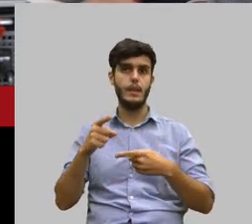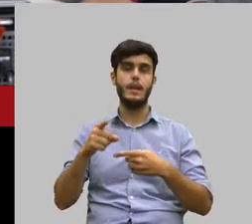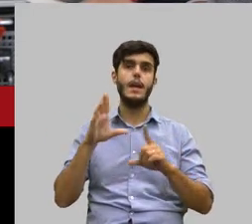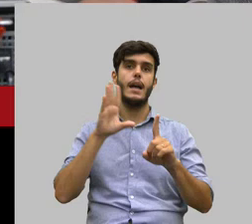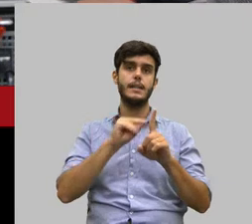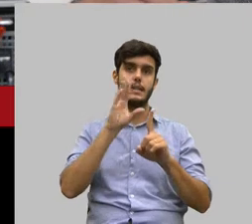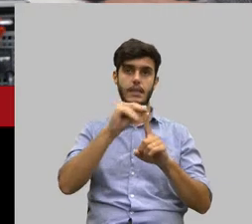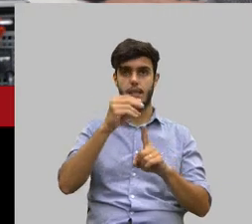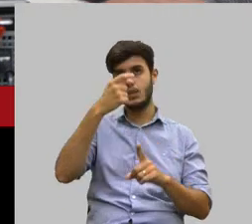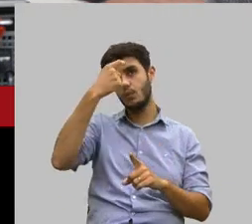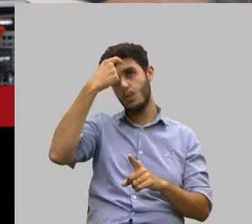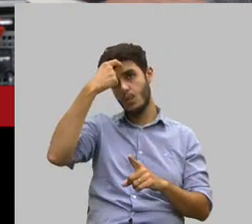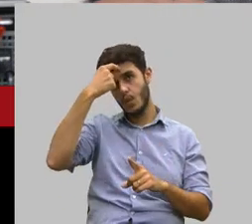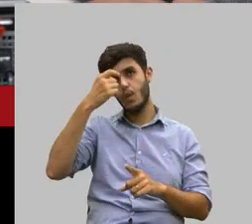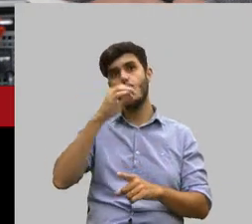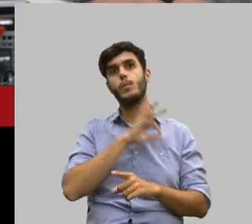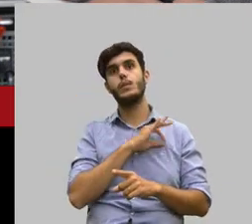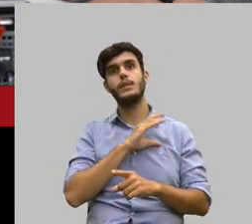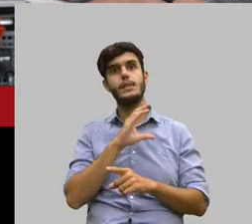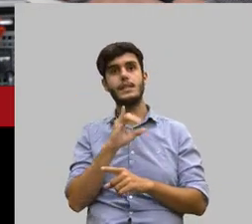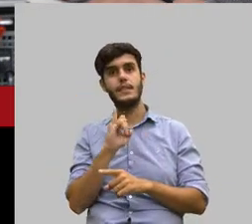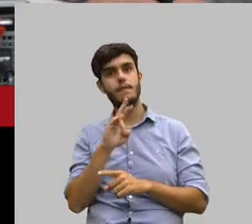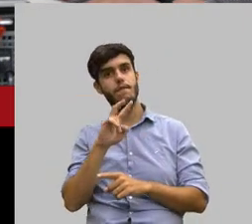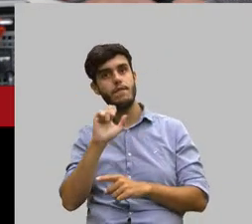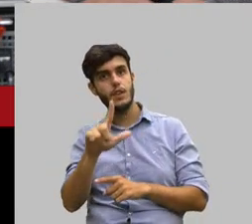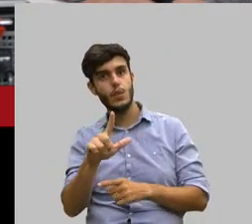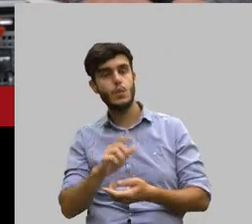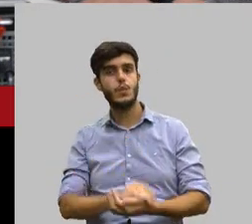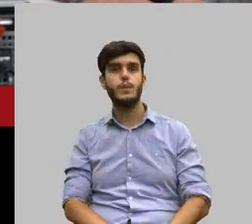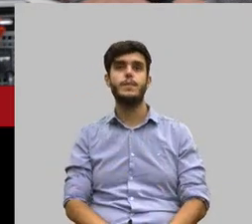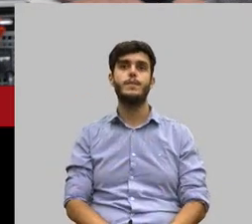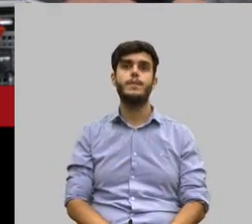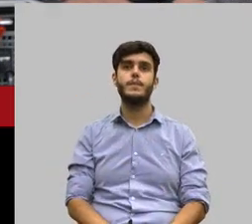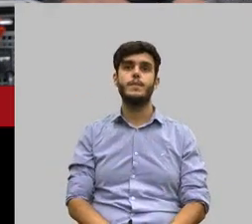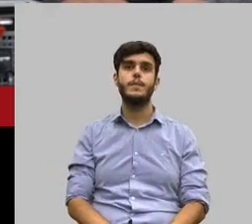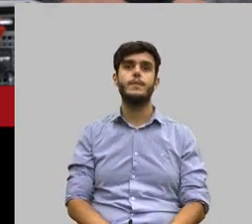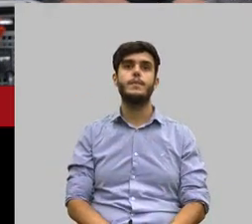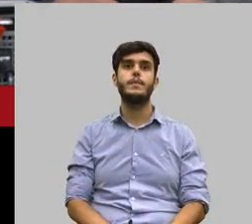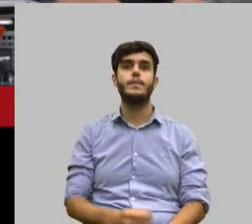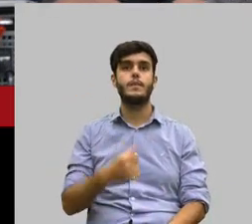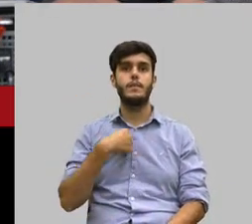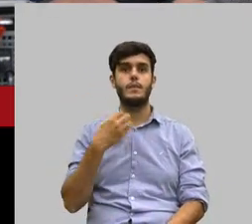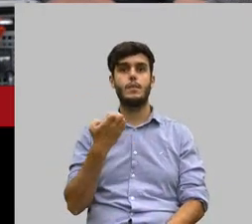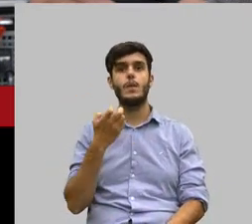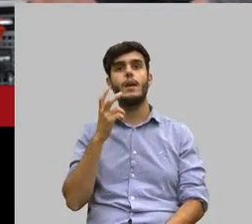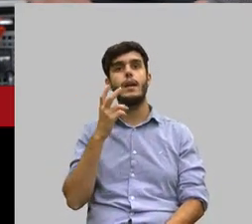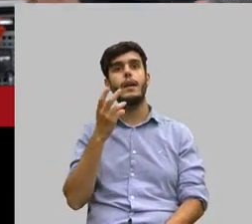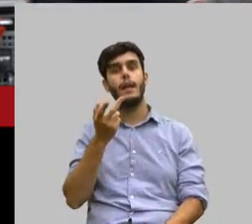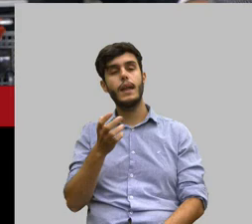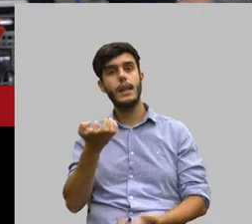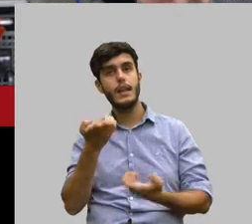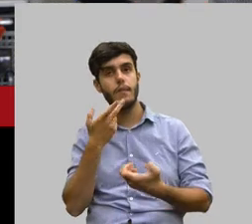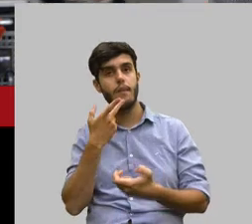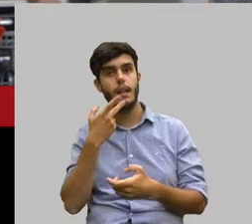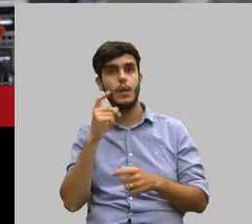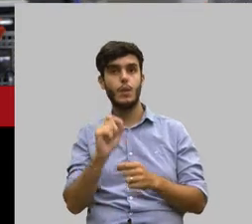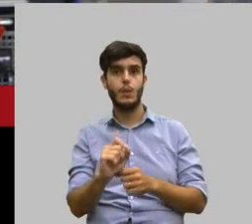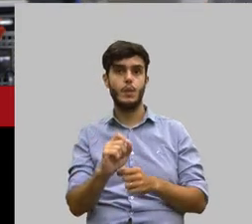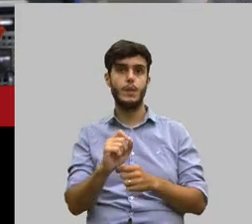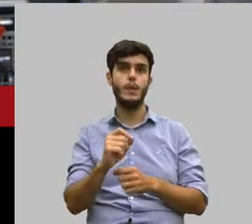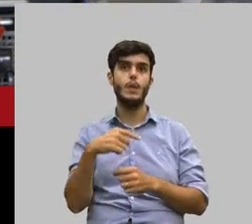moral na Polícia Civil eh e aí eu queria avançar para que nós pudéssemos